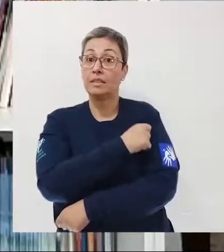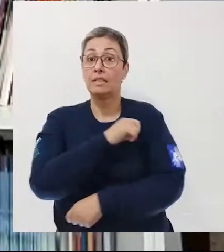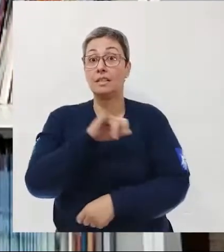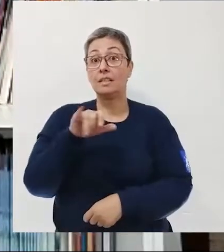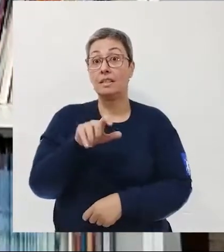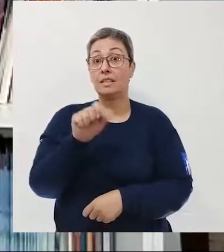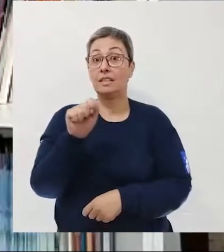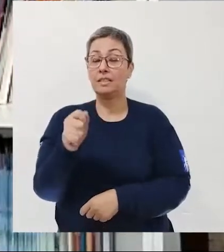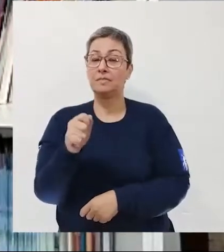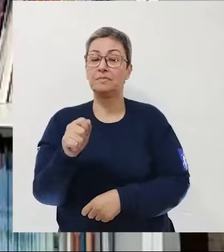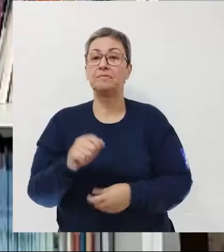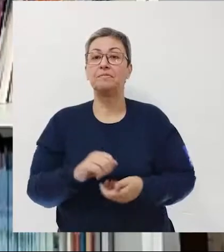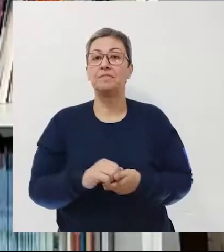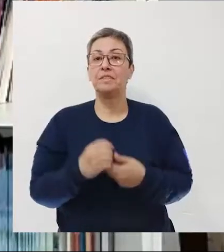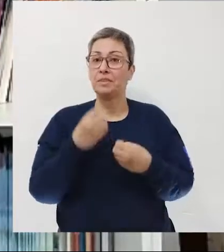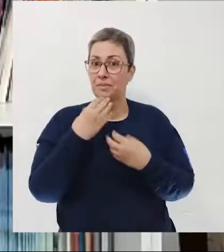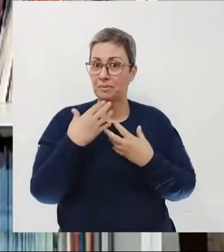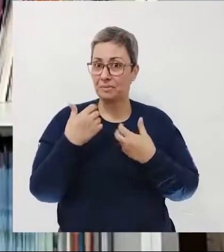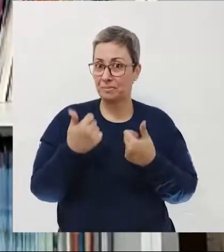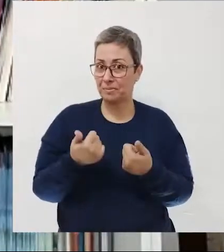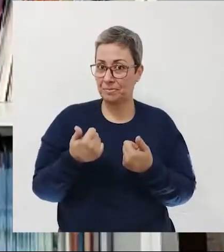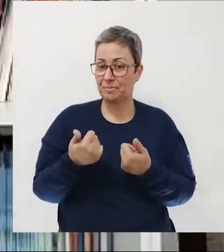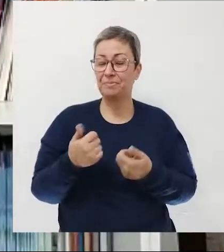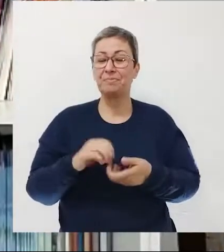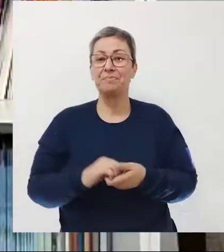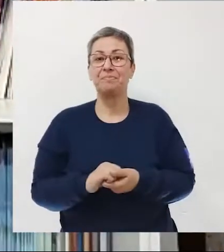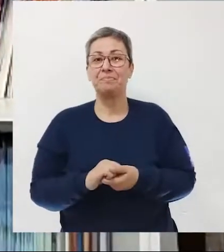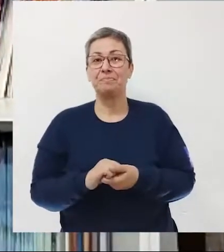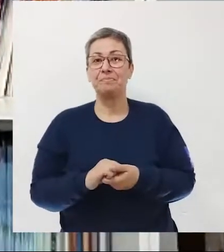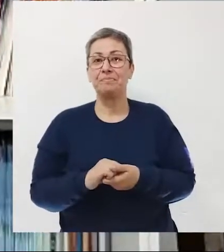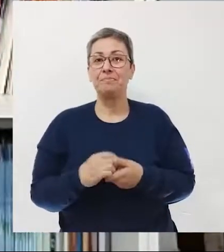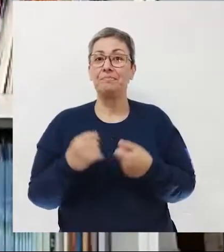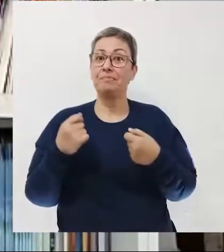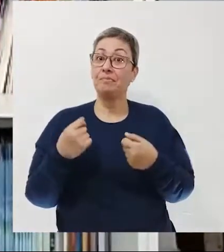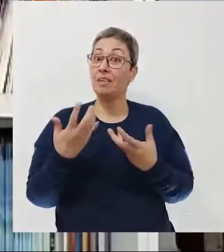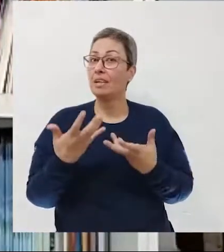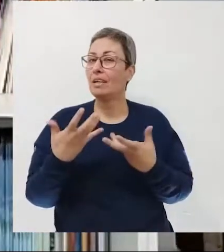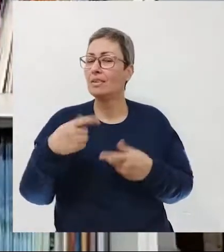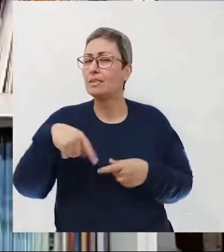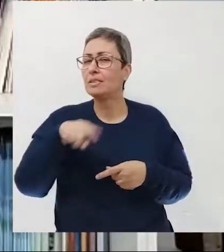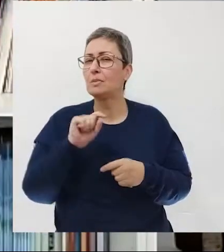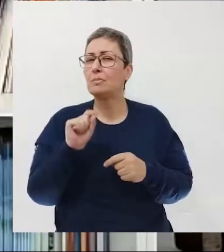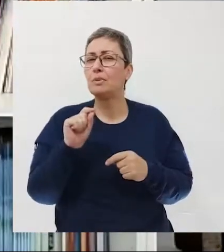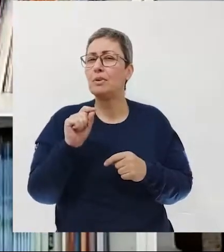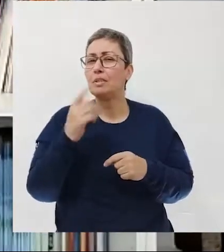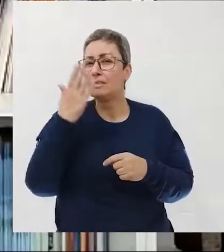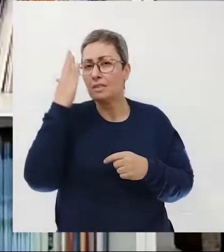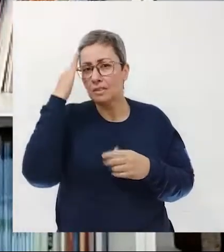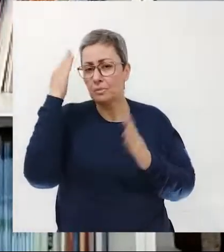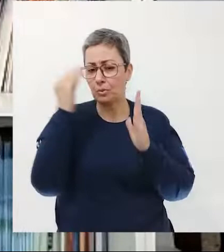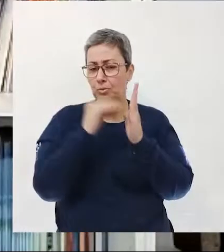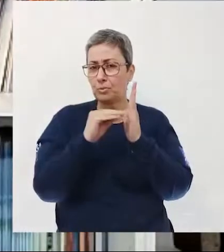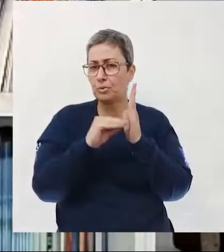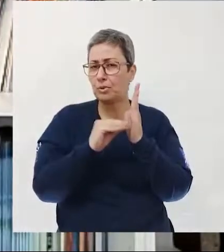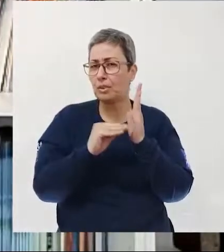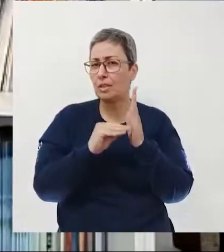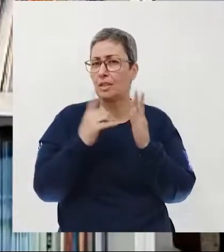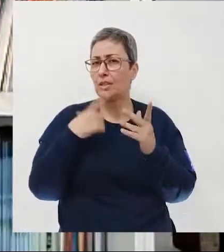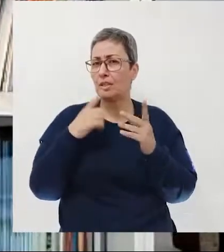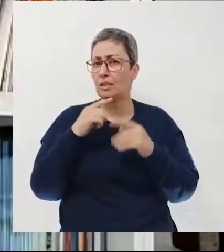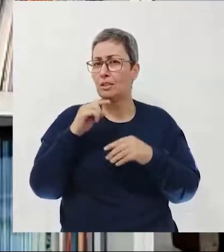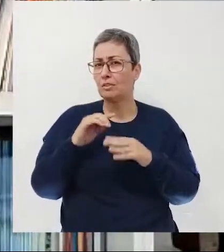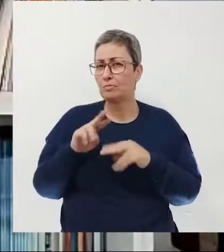Educandos e educandas da EJA, tudo bem com vocês? Quero saber se vocês fizeram os registros da